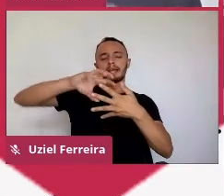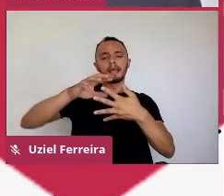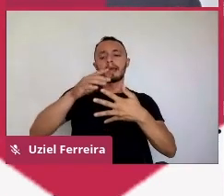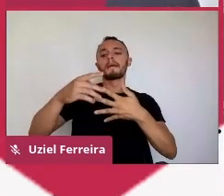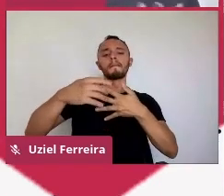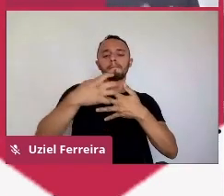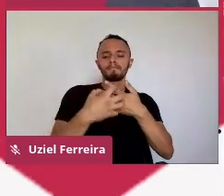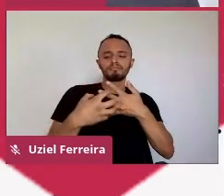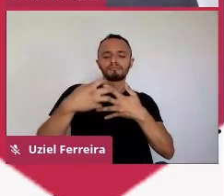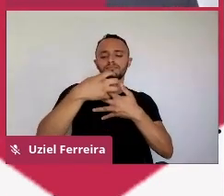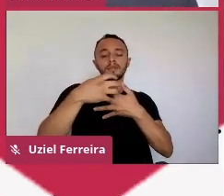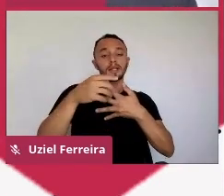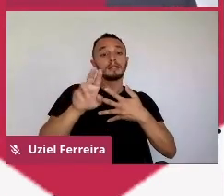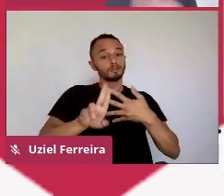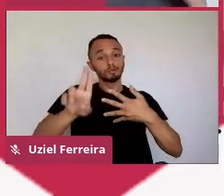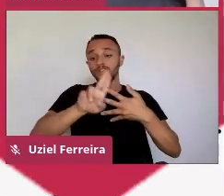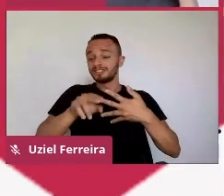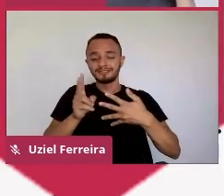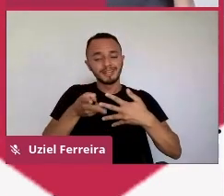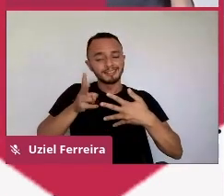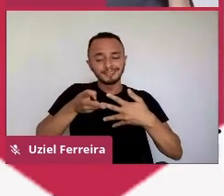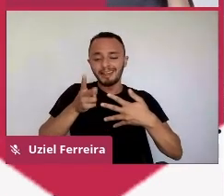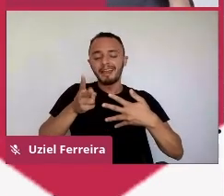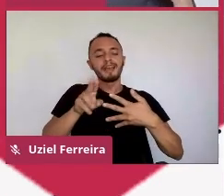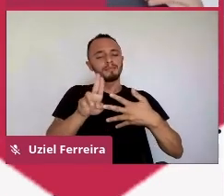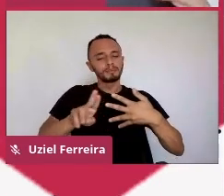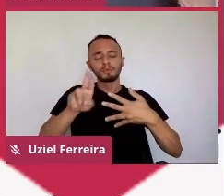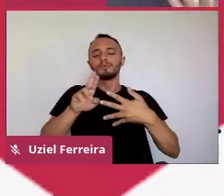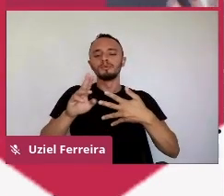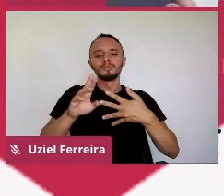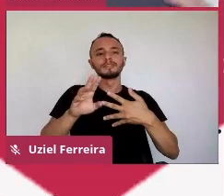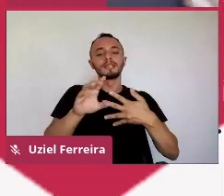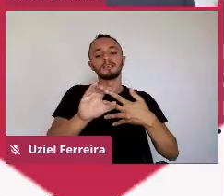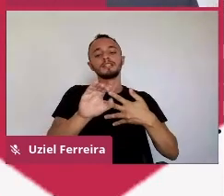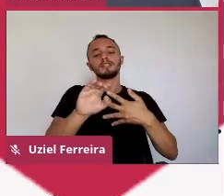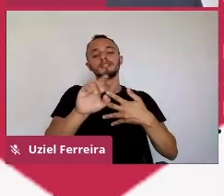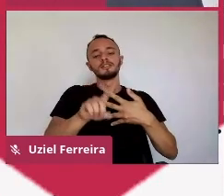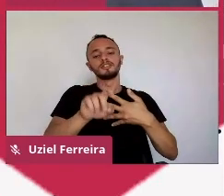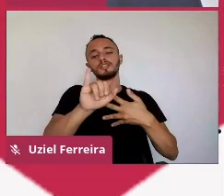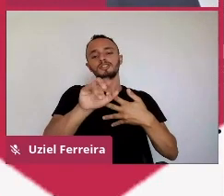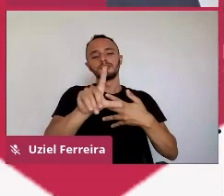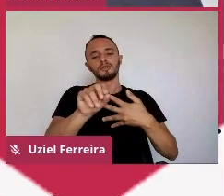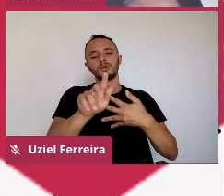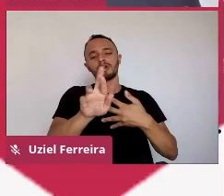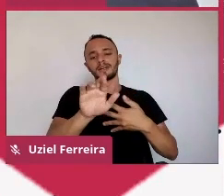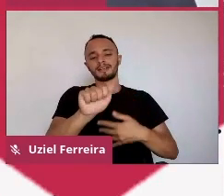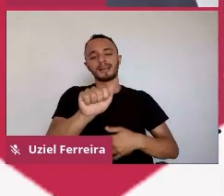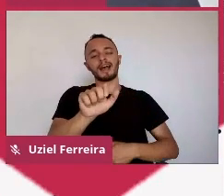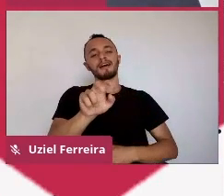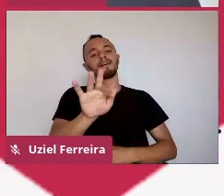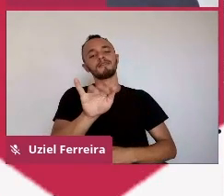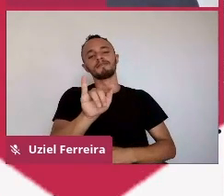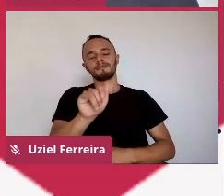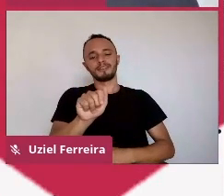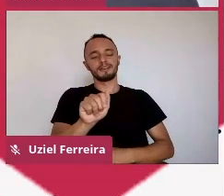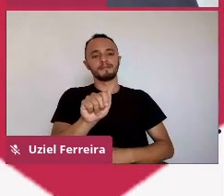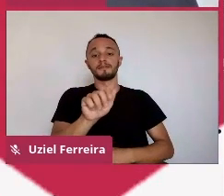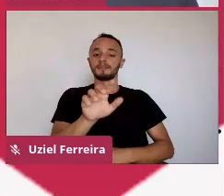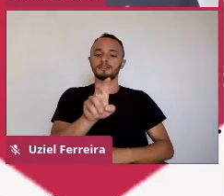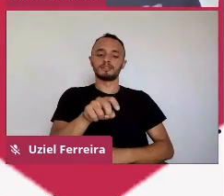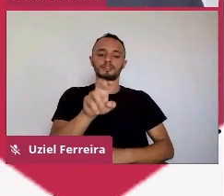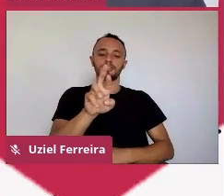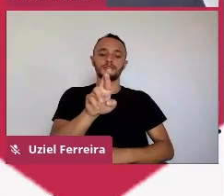de maneiras do homem se expressar, seja se expressar de maneira artística ou nessa necessidade de se